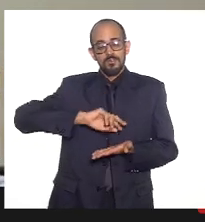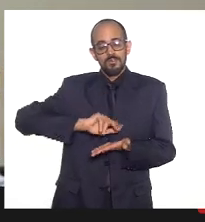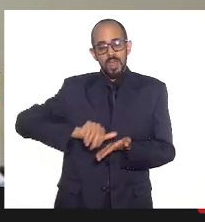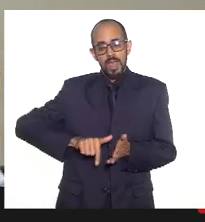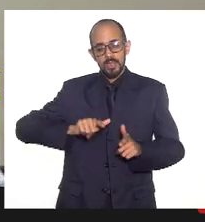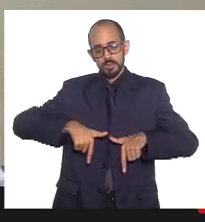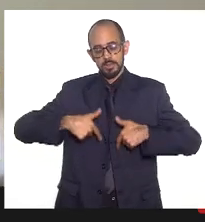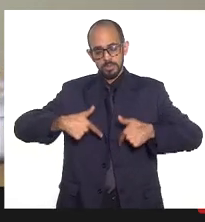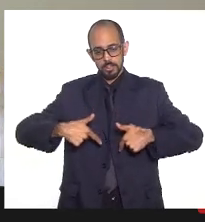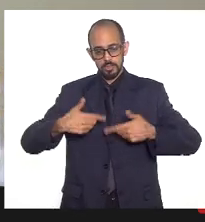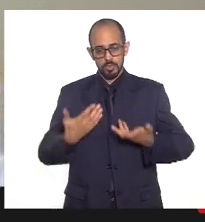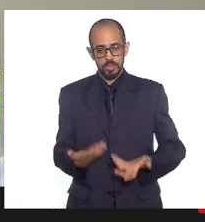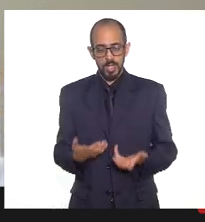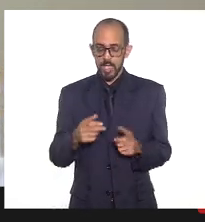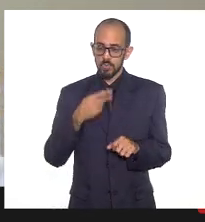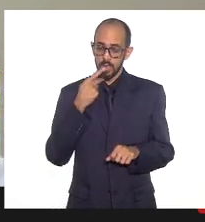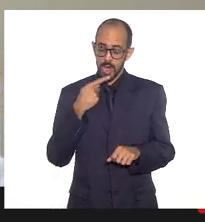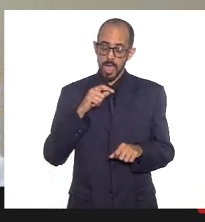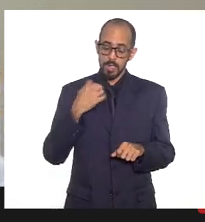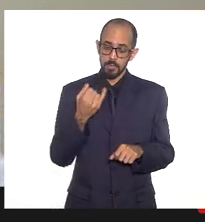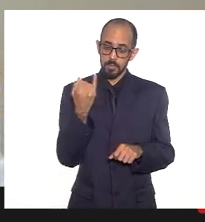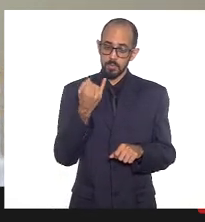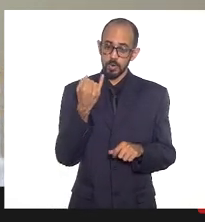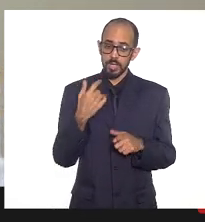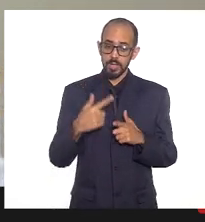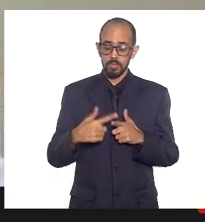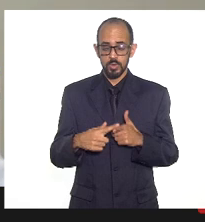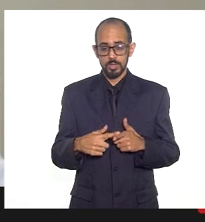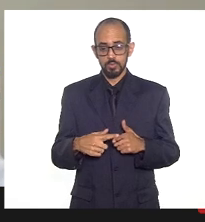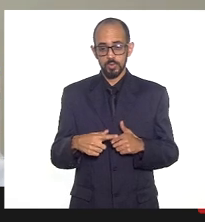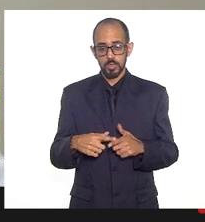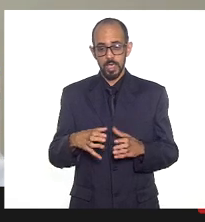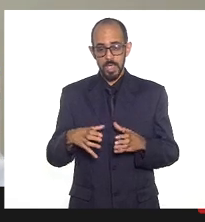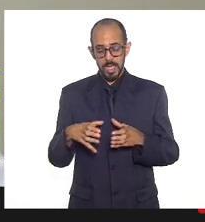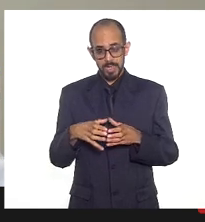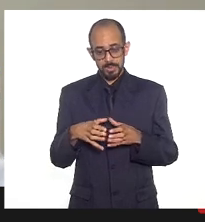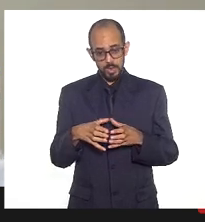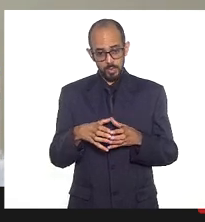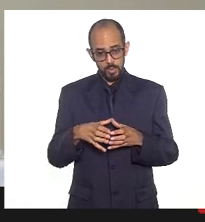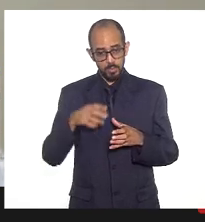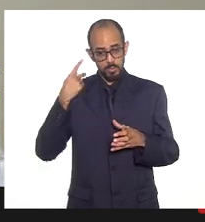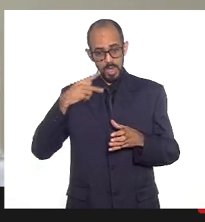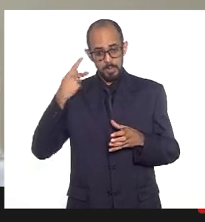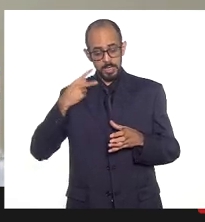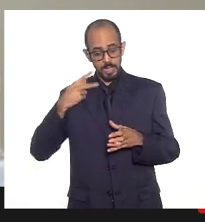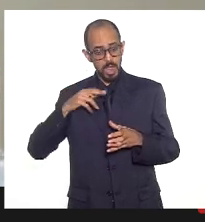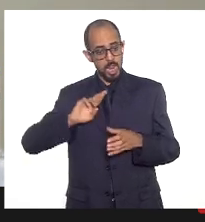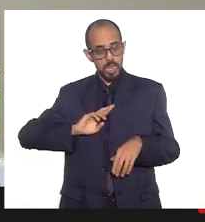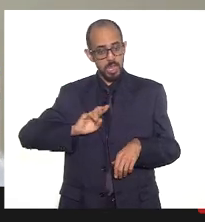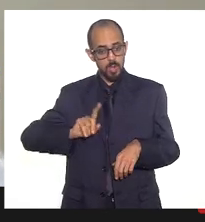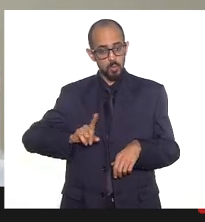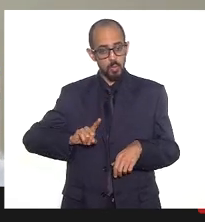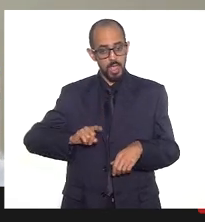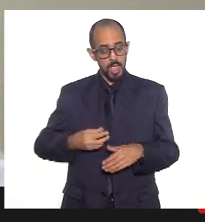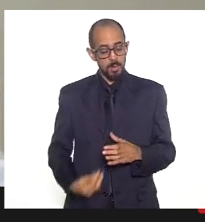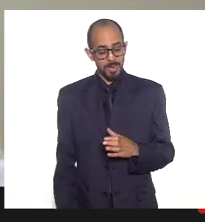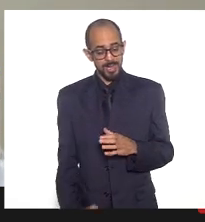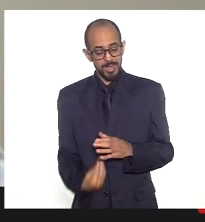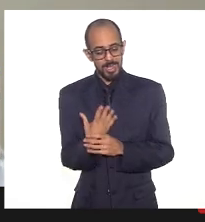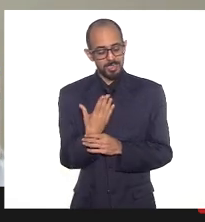quero fazer esses destaques muito pontuais para dizer que a Frente Parlamentar não inaugura a roda, não é? Nós estamos